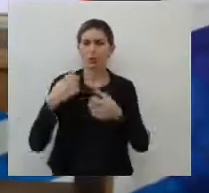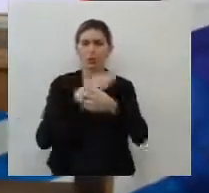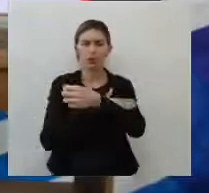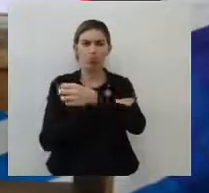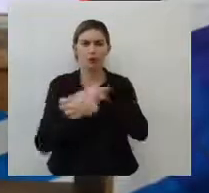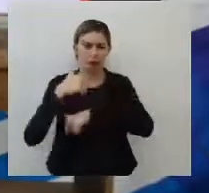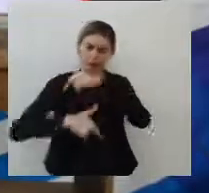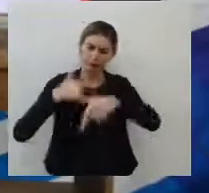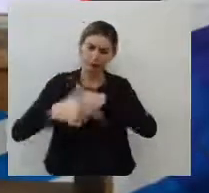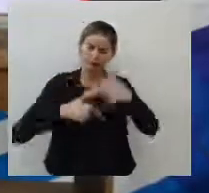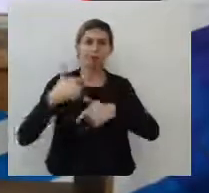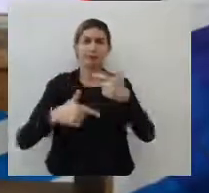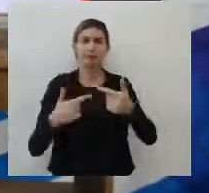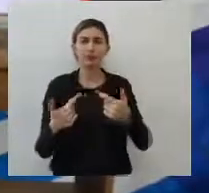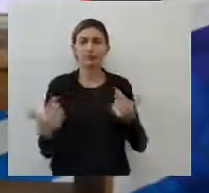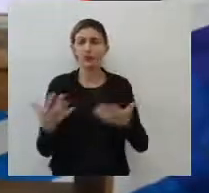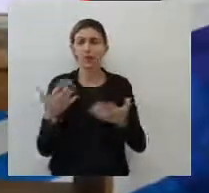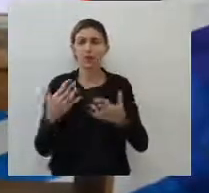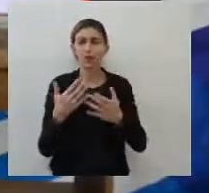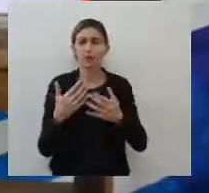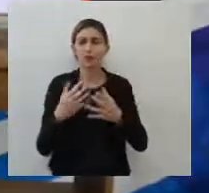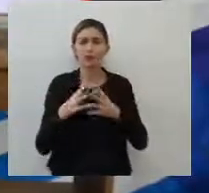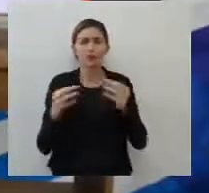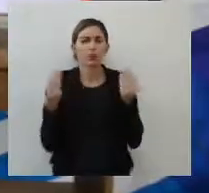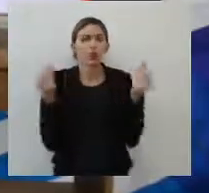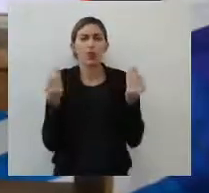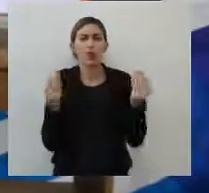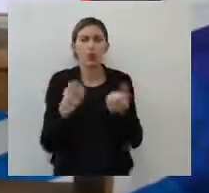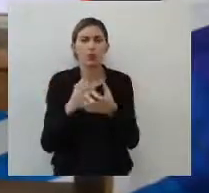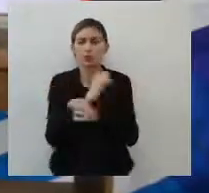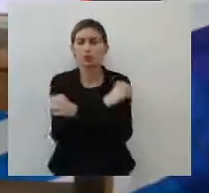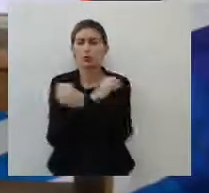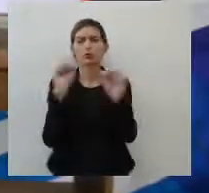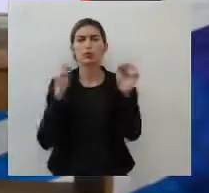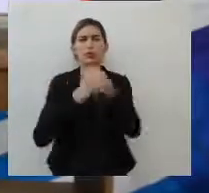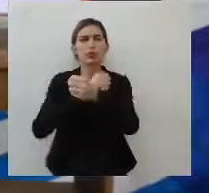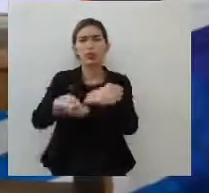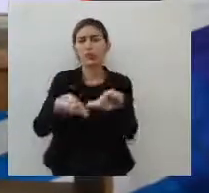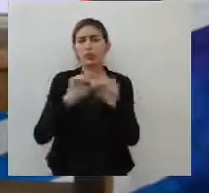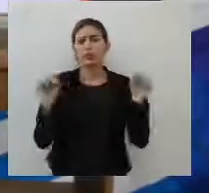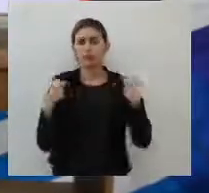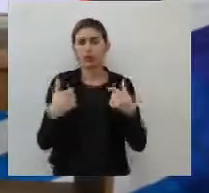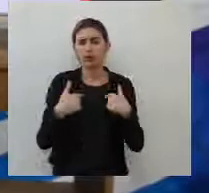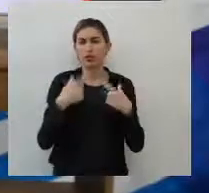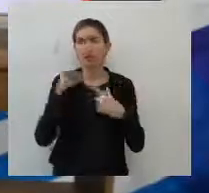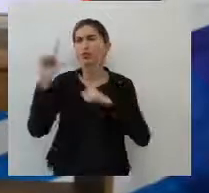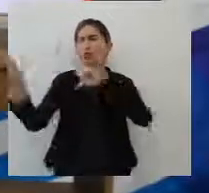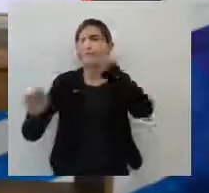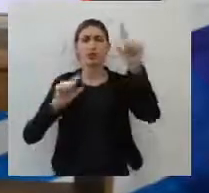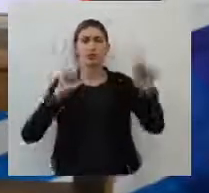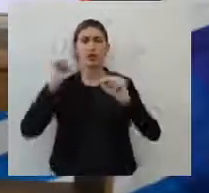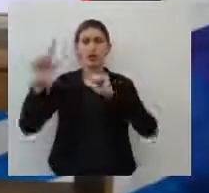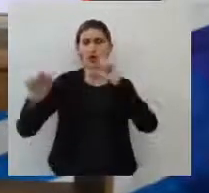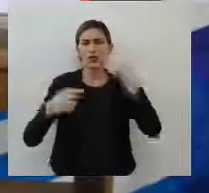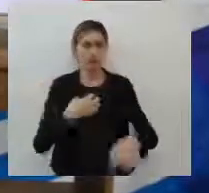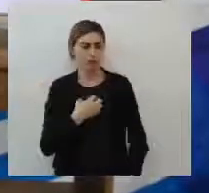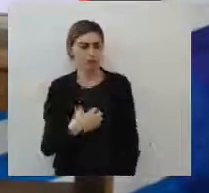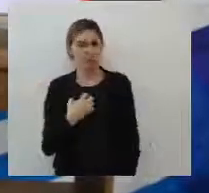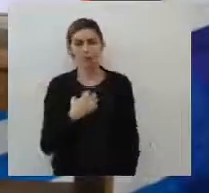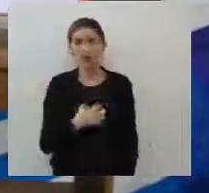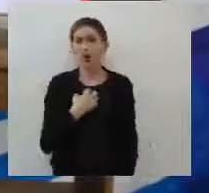de produção, indo embora sem receber um centavo, fica altamente